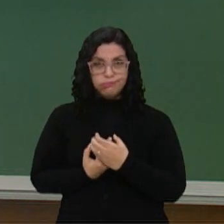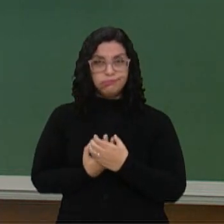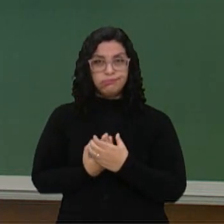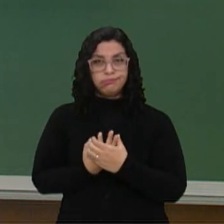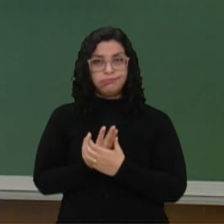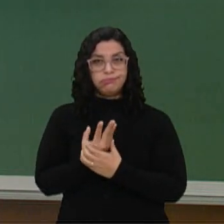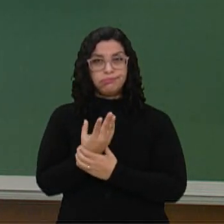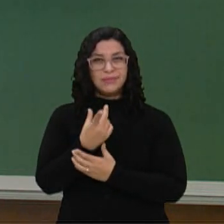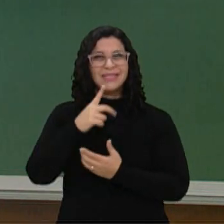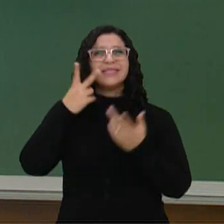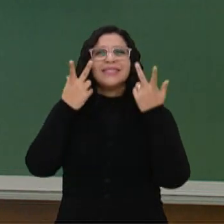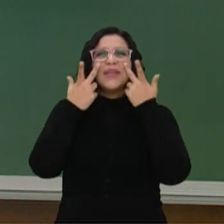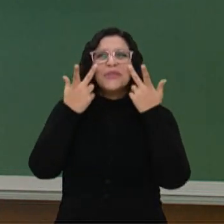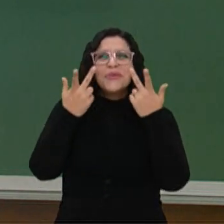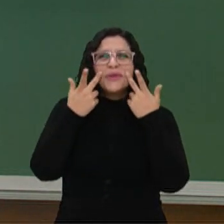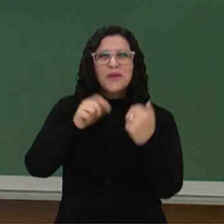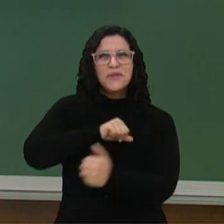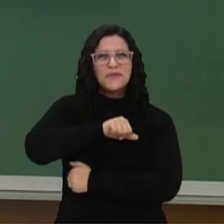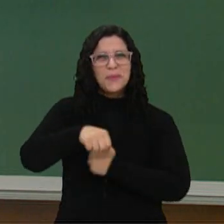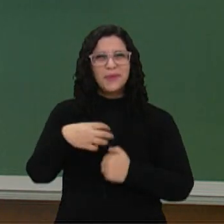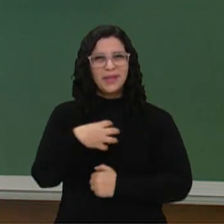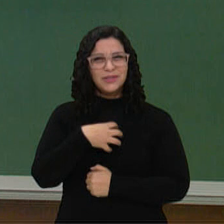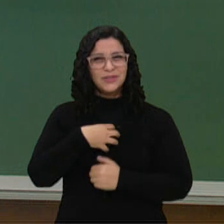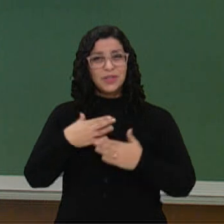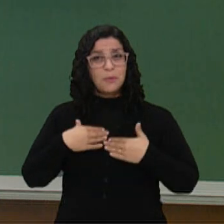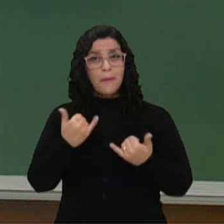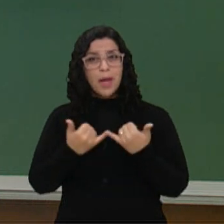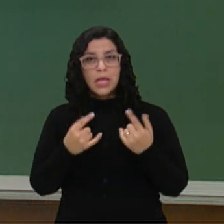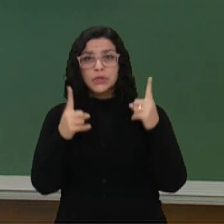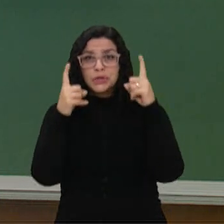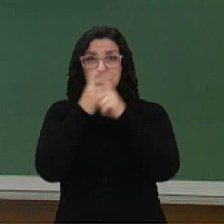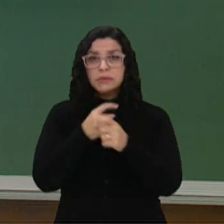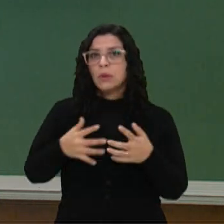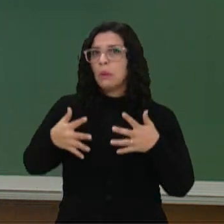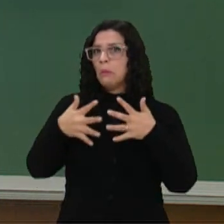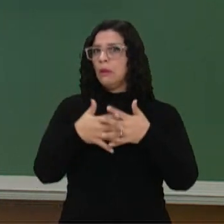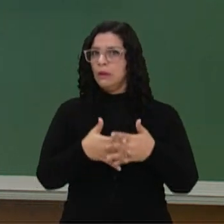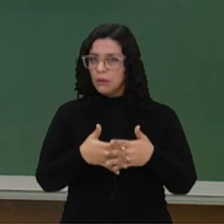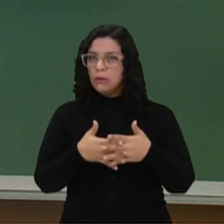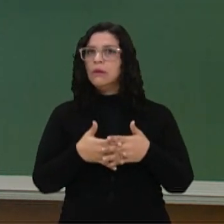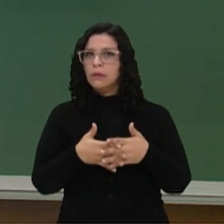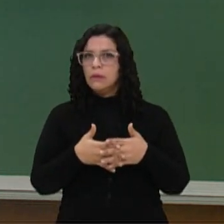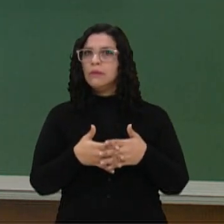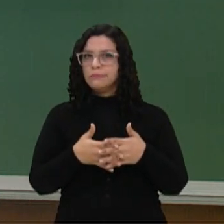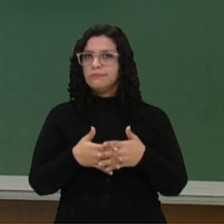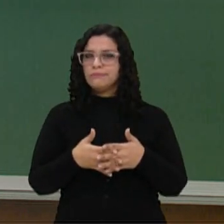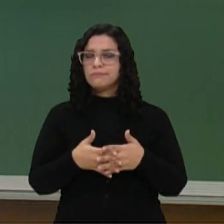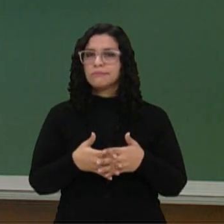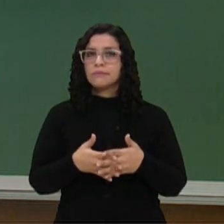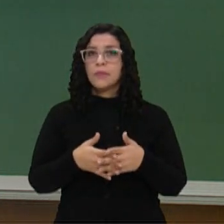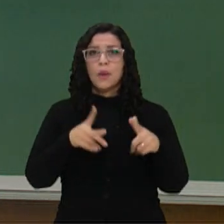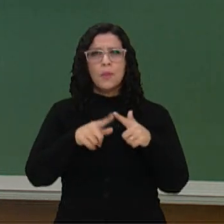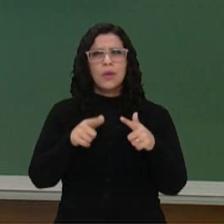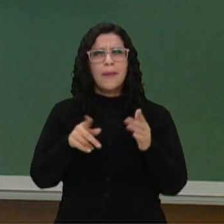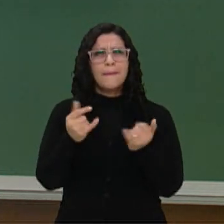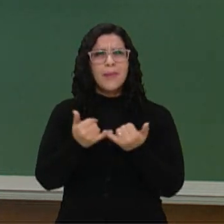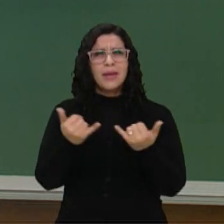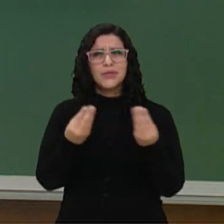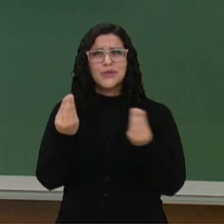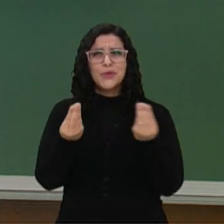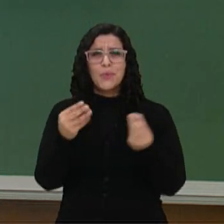ti e é natural que este pareça demasiado complexo, demasiado complexo para se encaixar